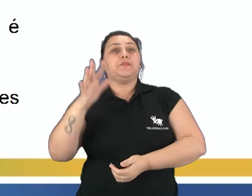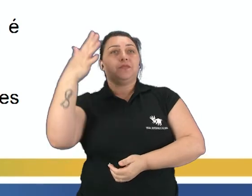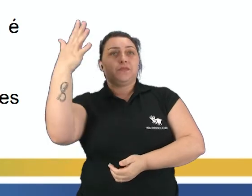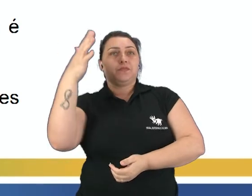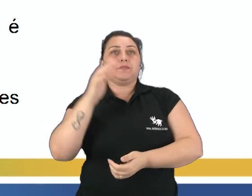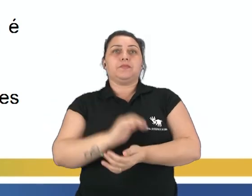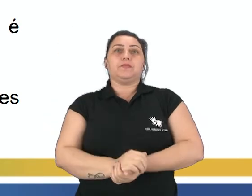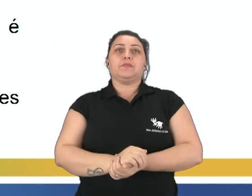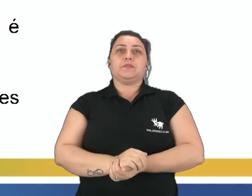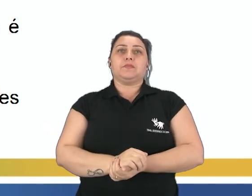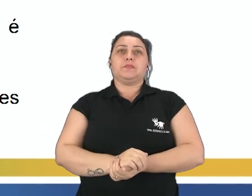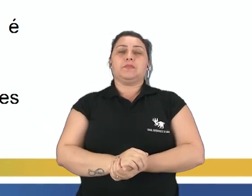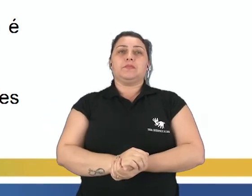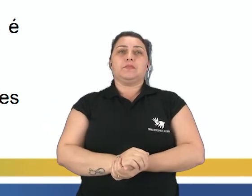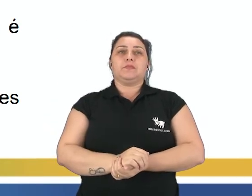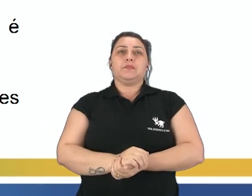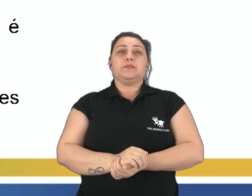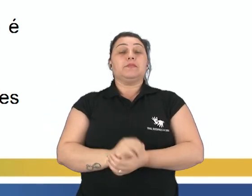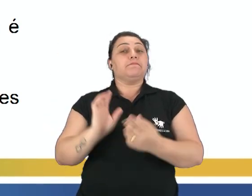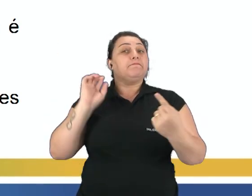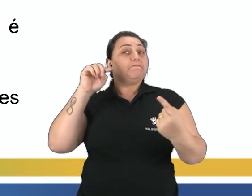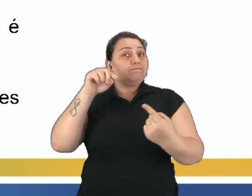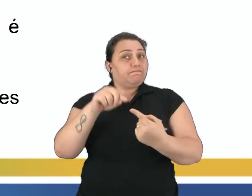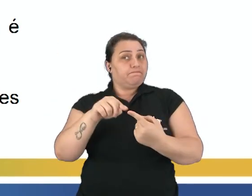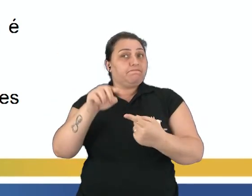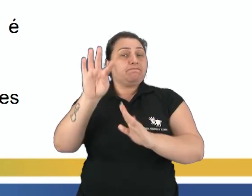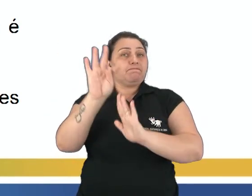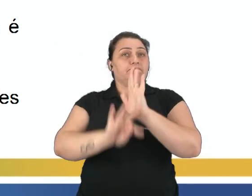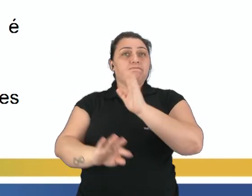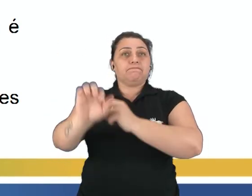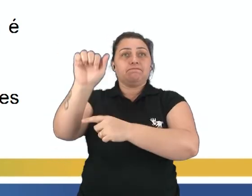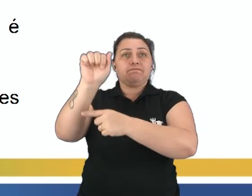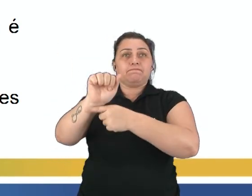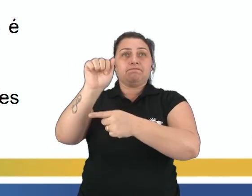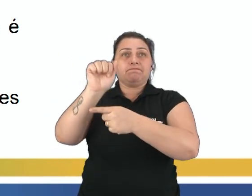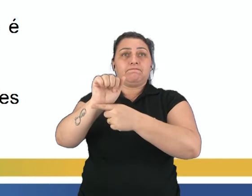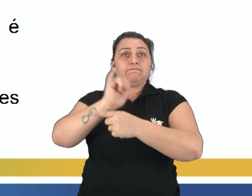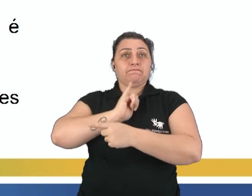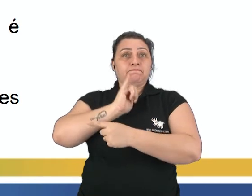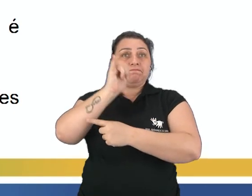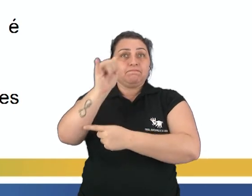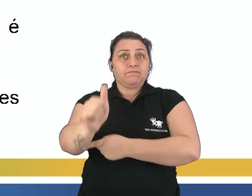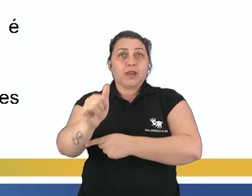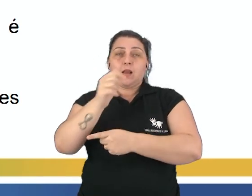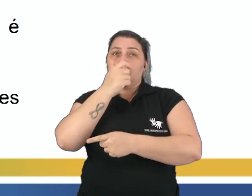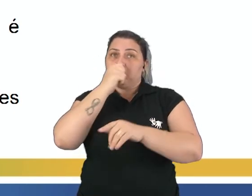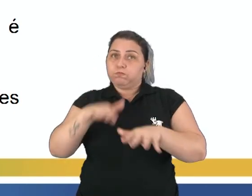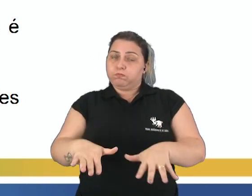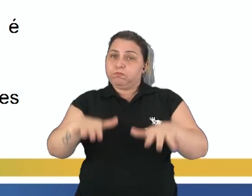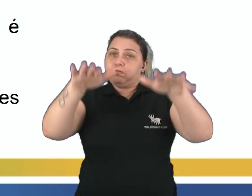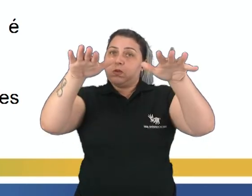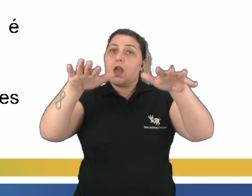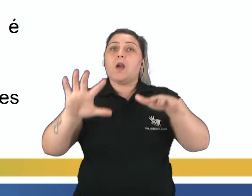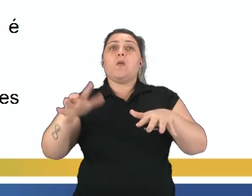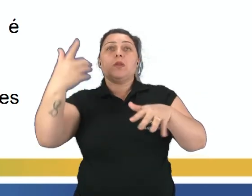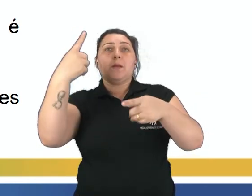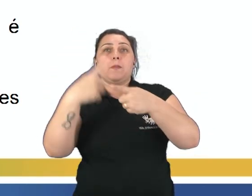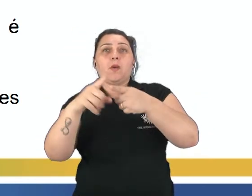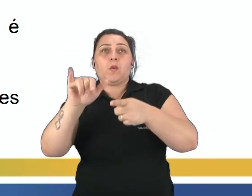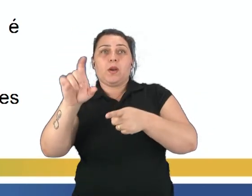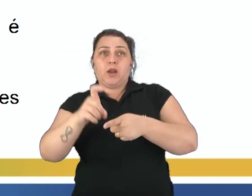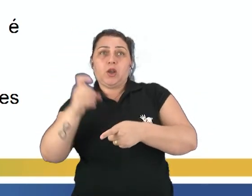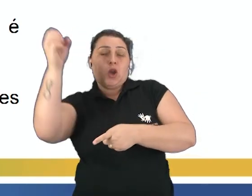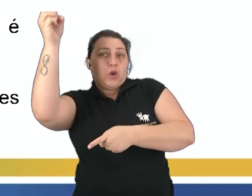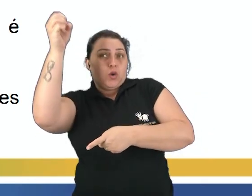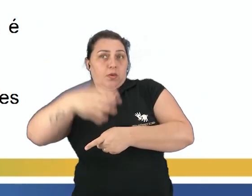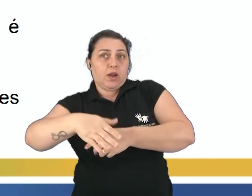aconteceu? Então aí, a finalidade do texto é alertar sobre o alagamento provocado pelo lixo que